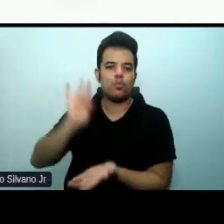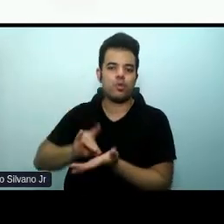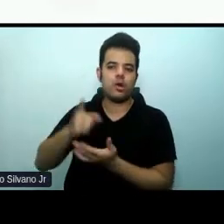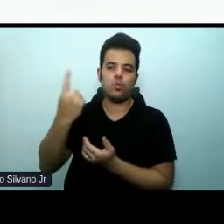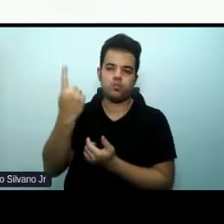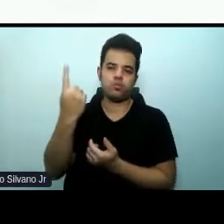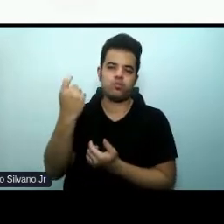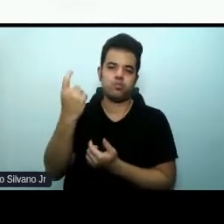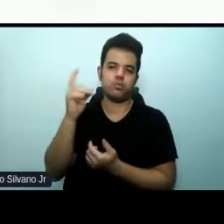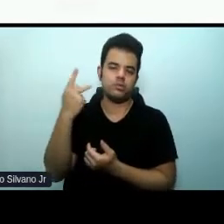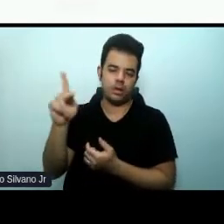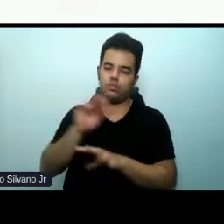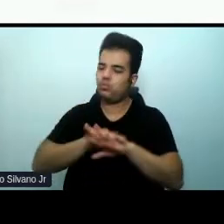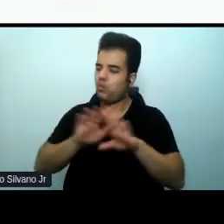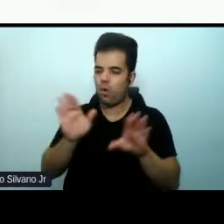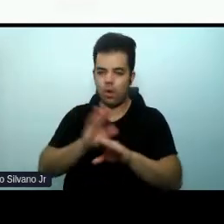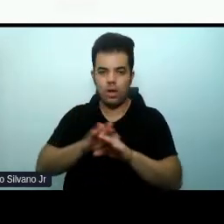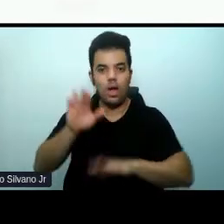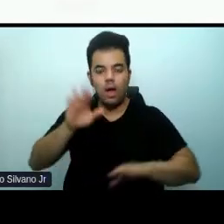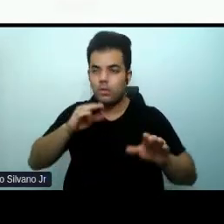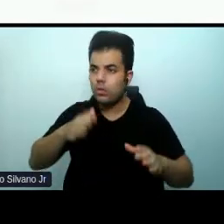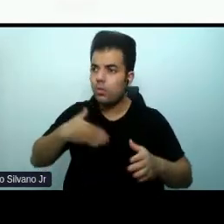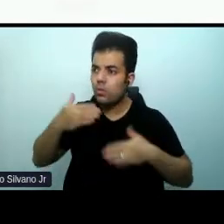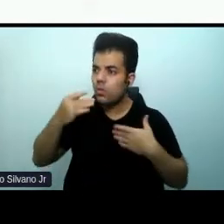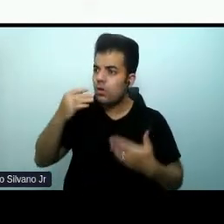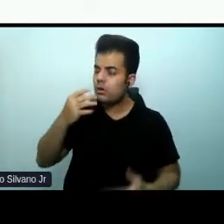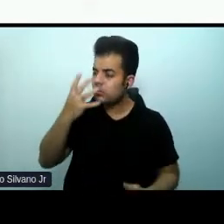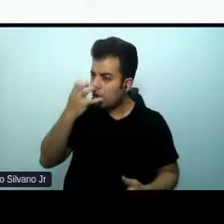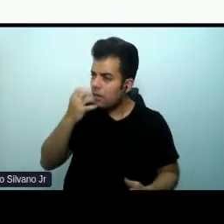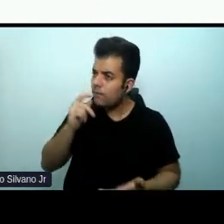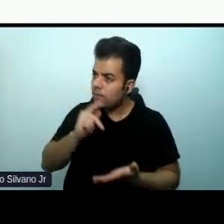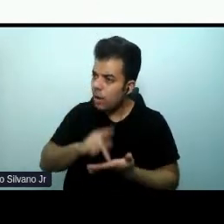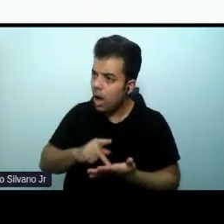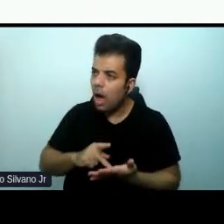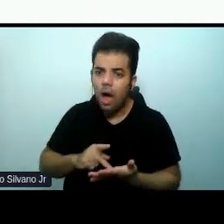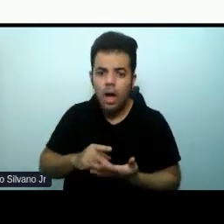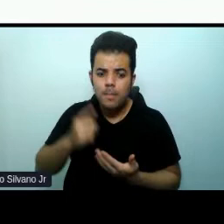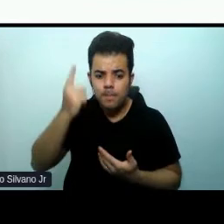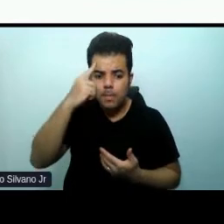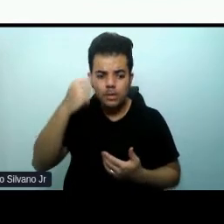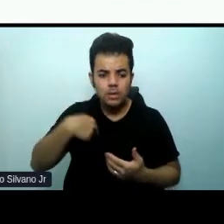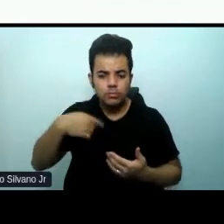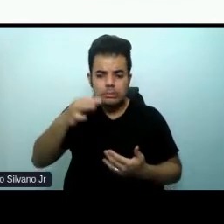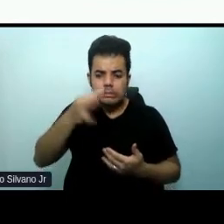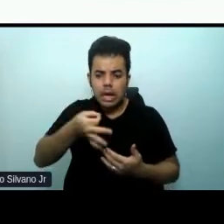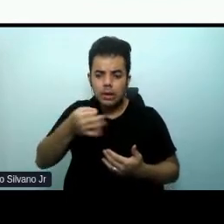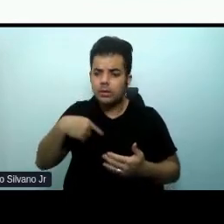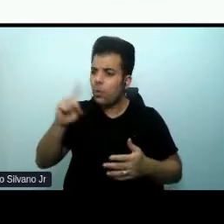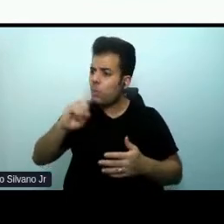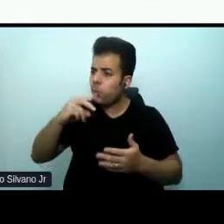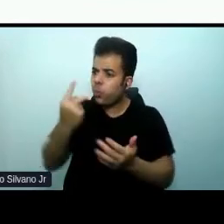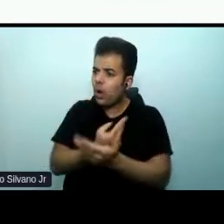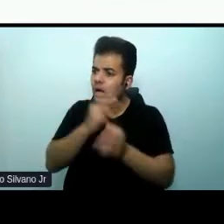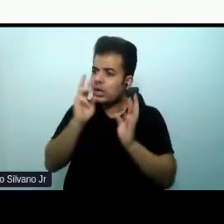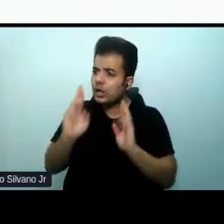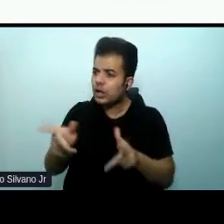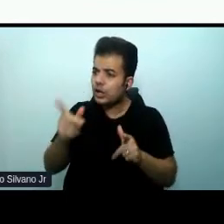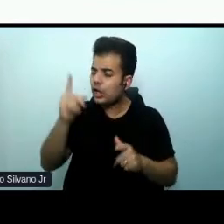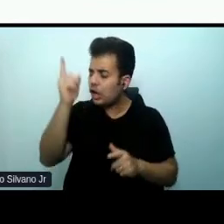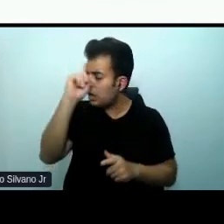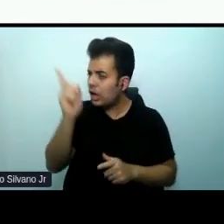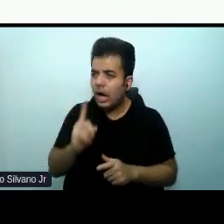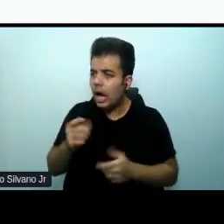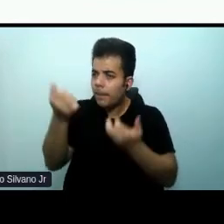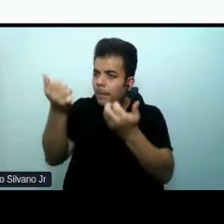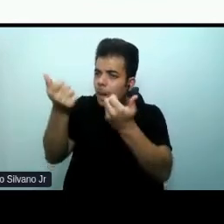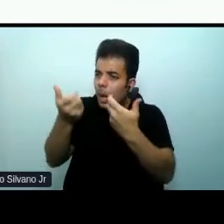não. Já me surpreendi com muitas coisas aí que imaginava que seria certo e que não. Então, às